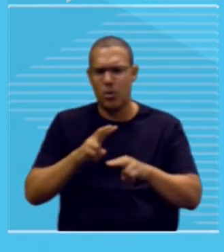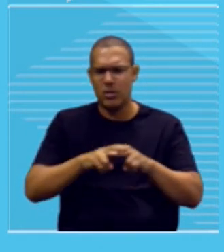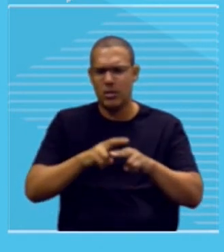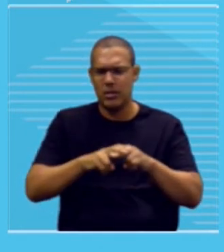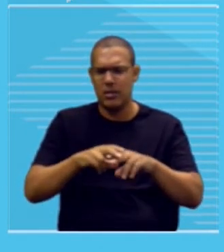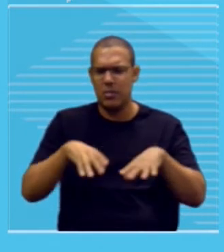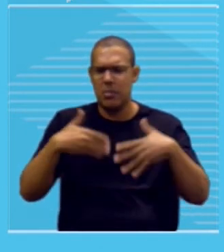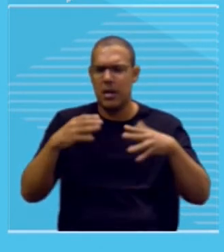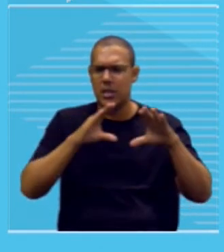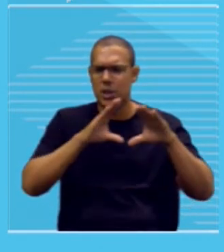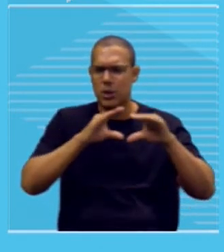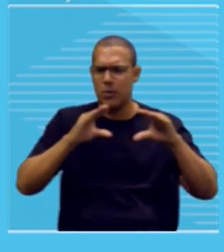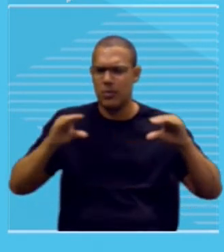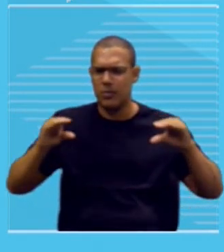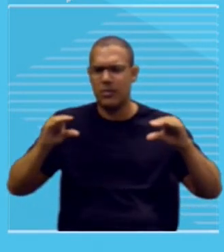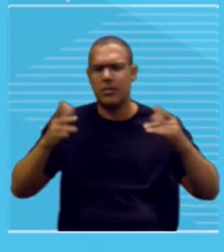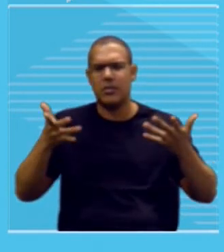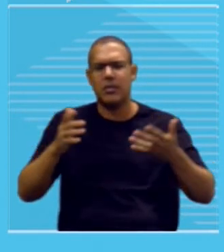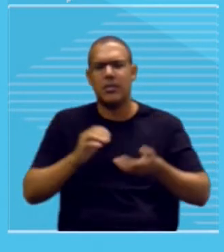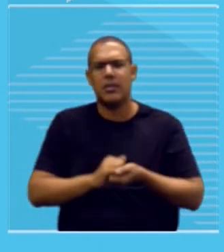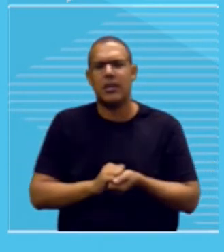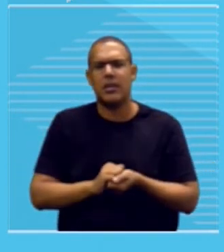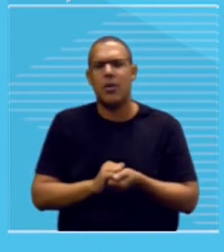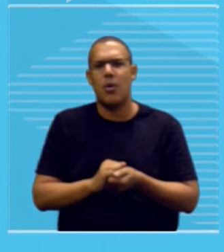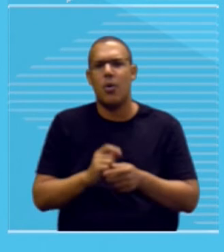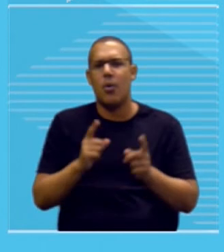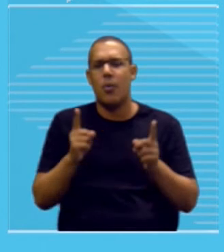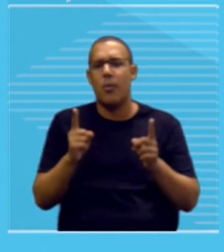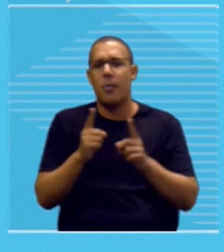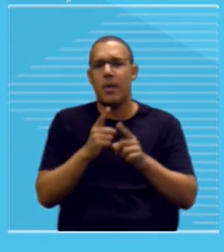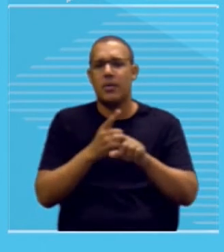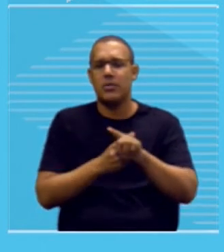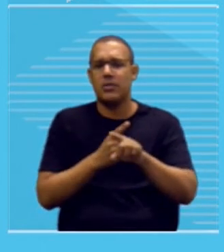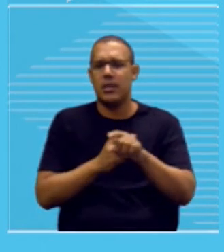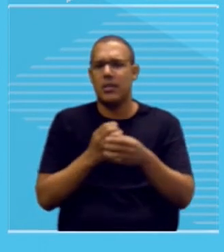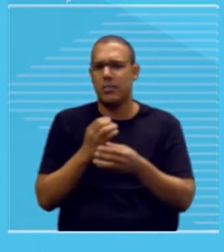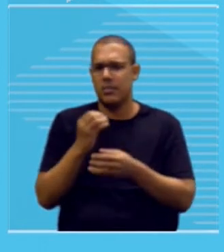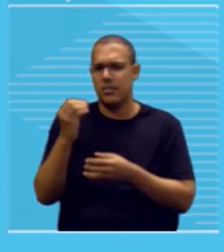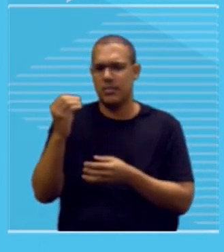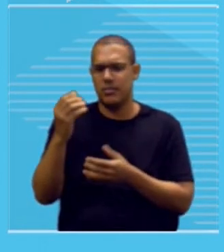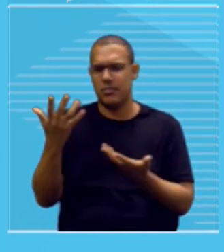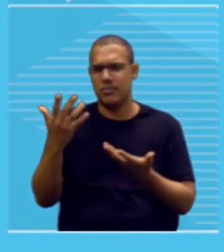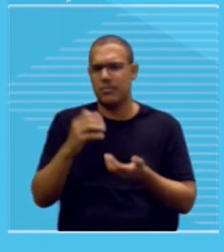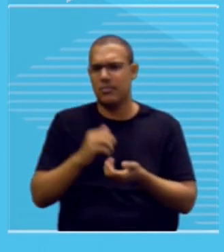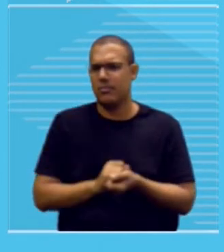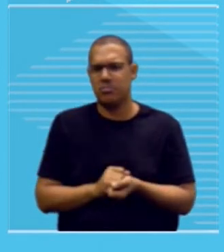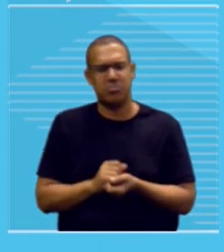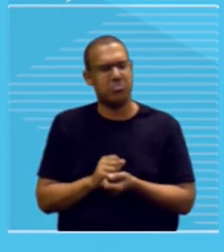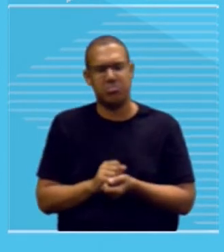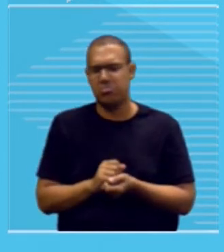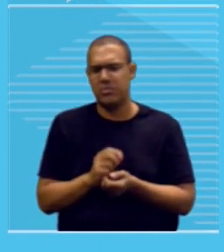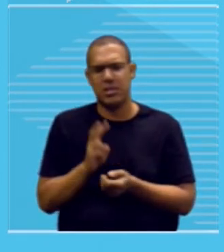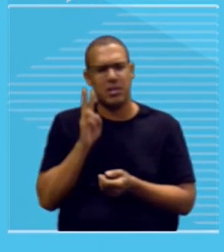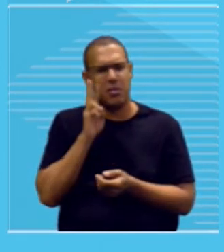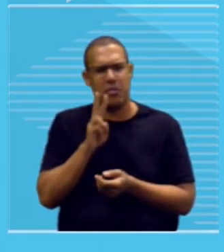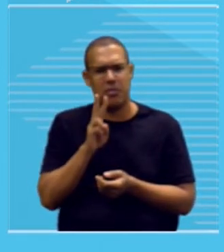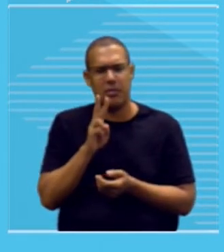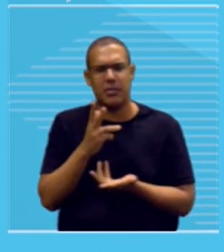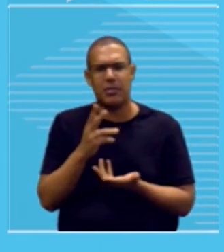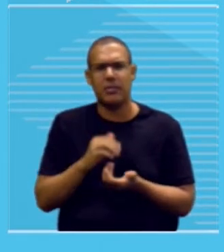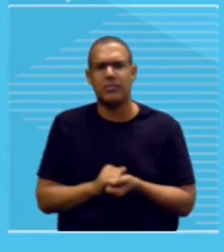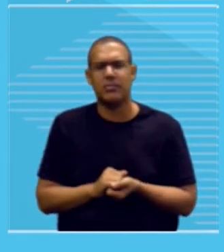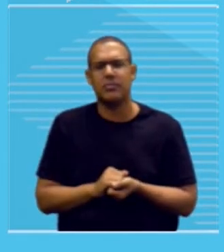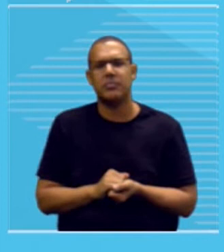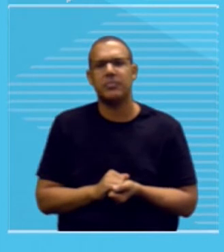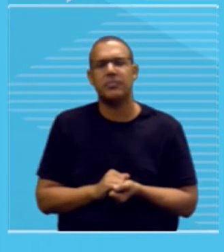confortáveis ou sobre menos tempo de viagem e professor não falou não hein não falou